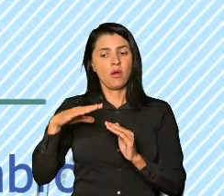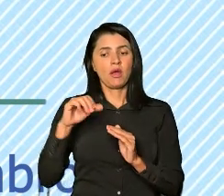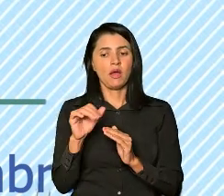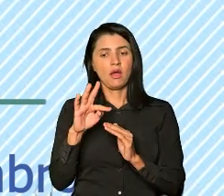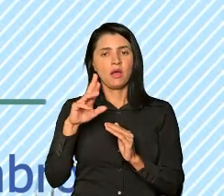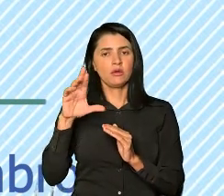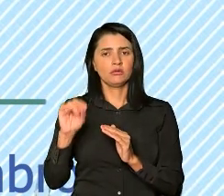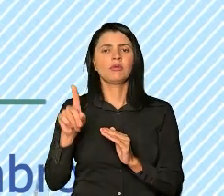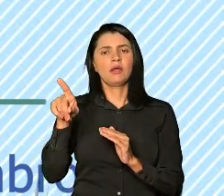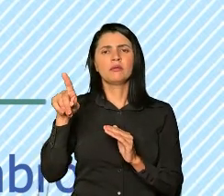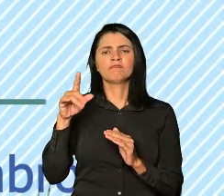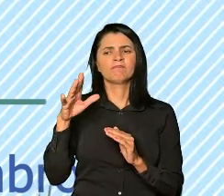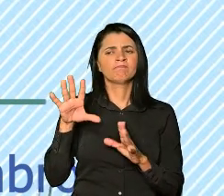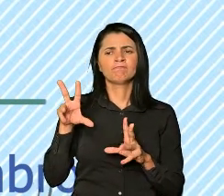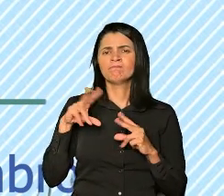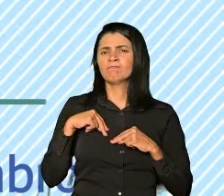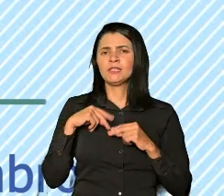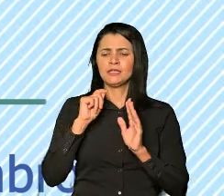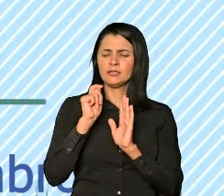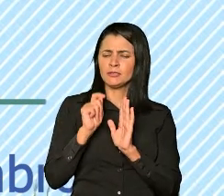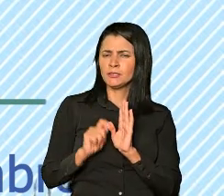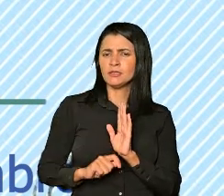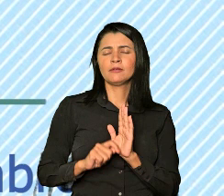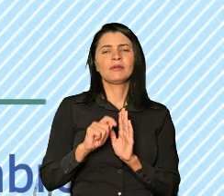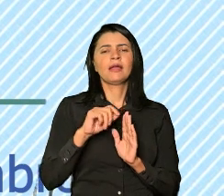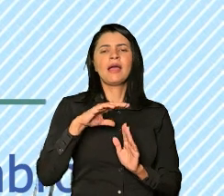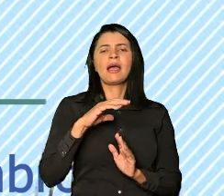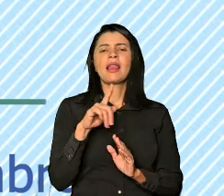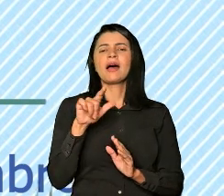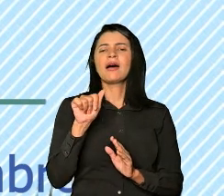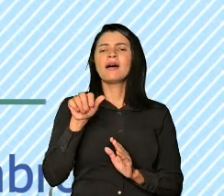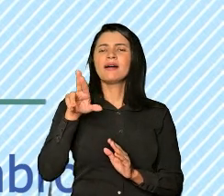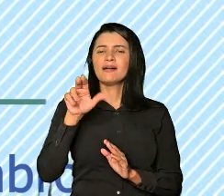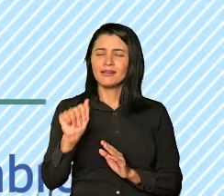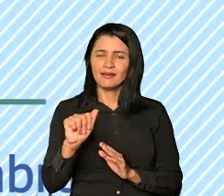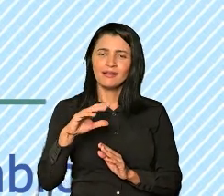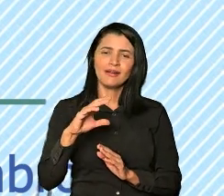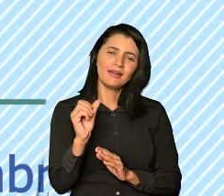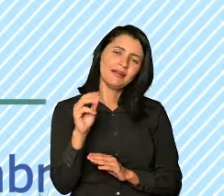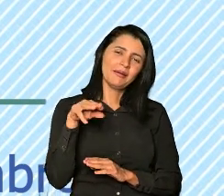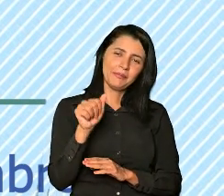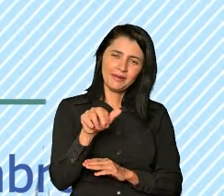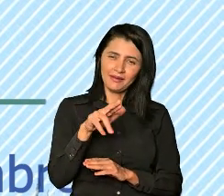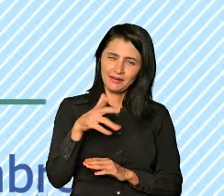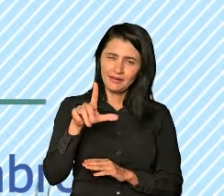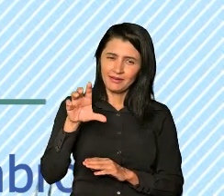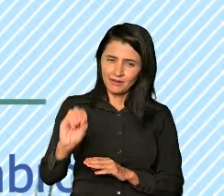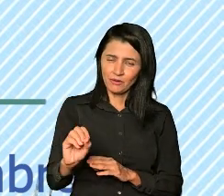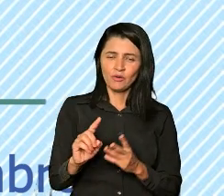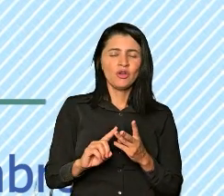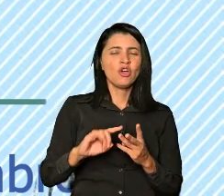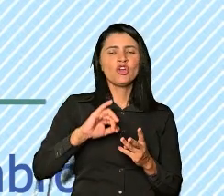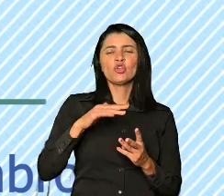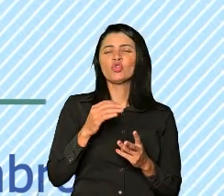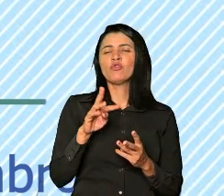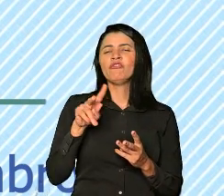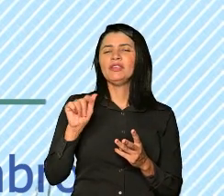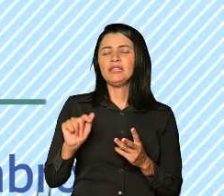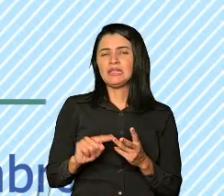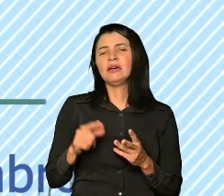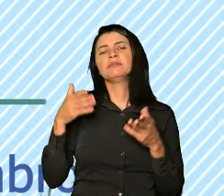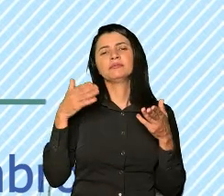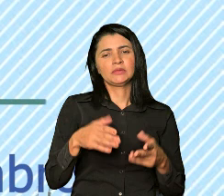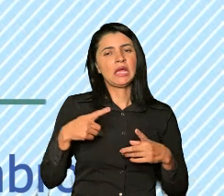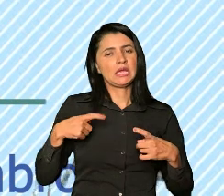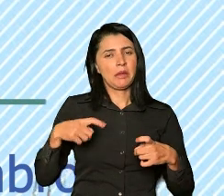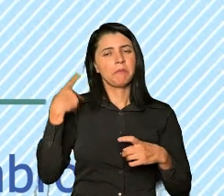grande biografia. Né? Clara Camarão, ligada ao segmento indígena, Jovita Feitosa, né, participou da